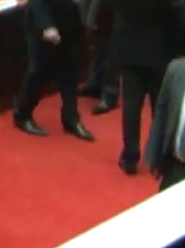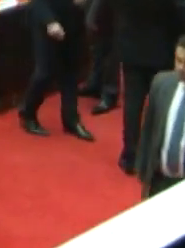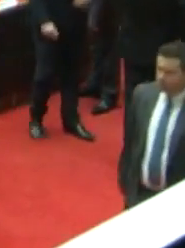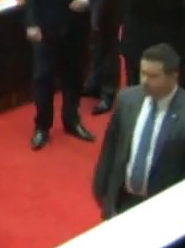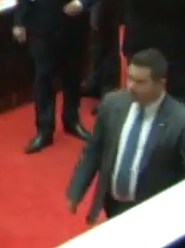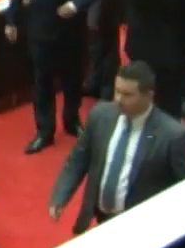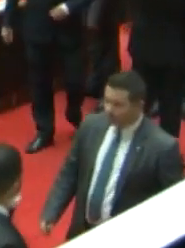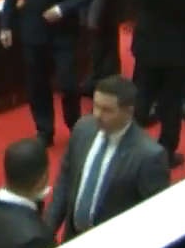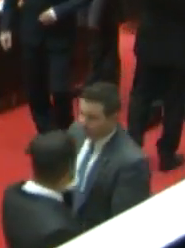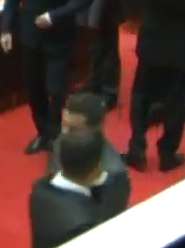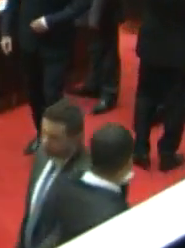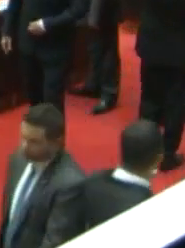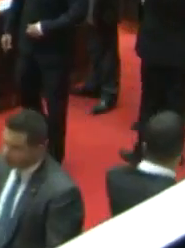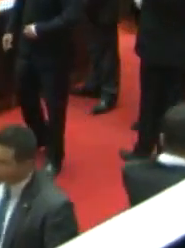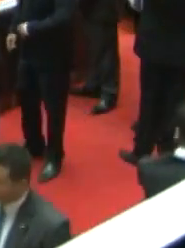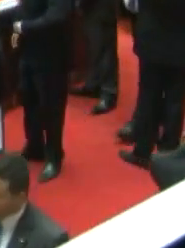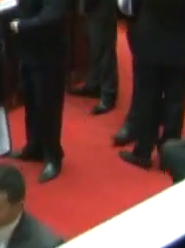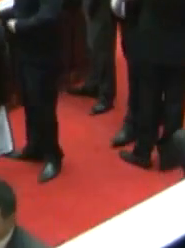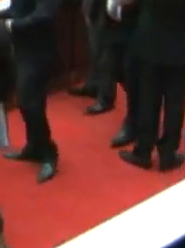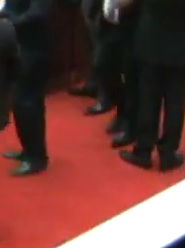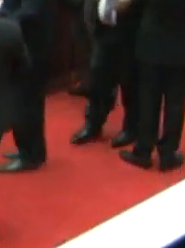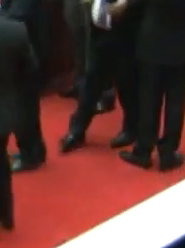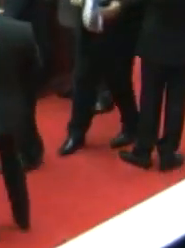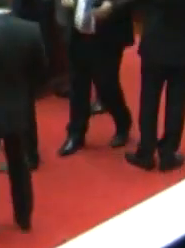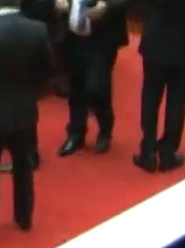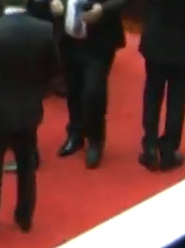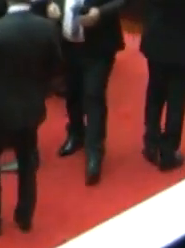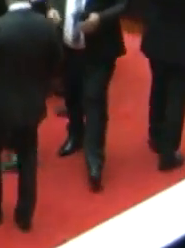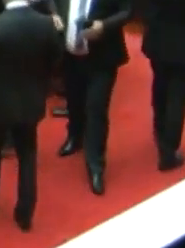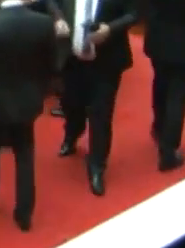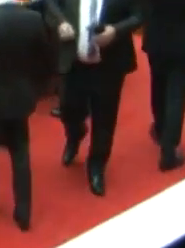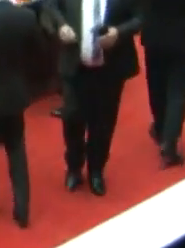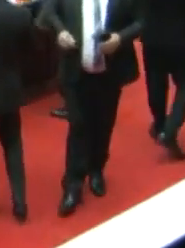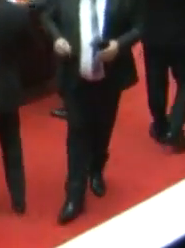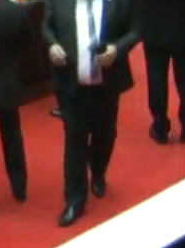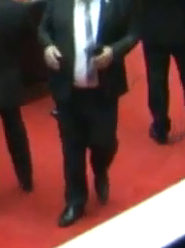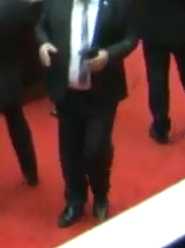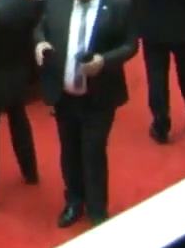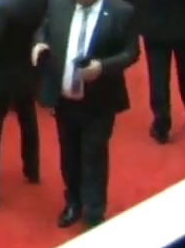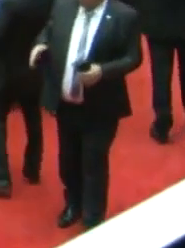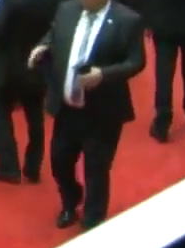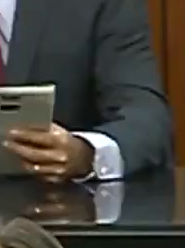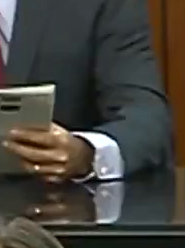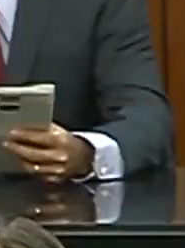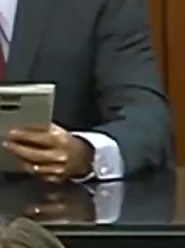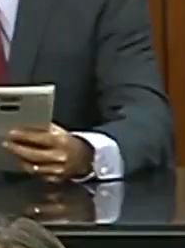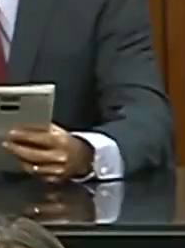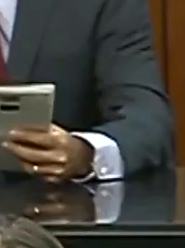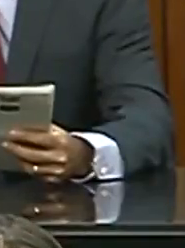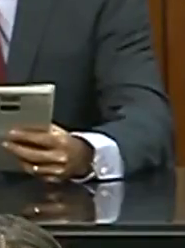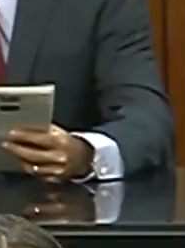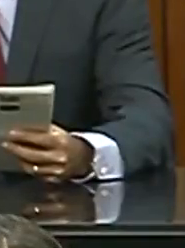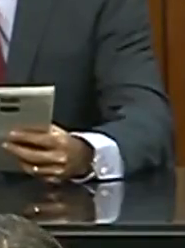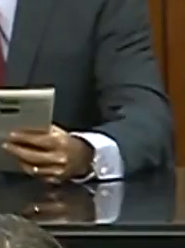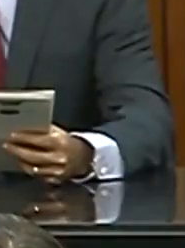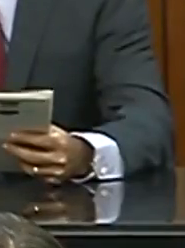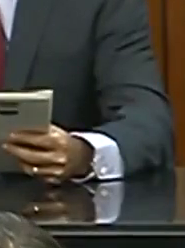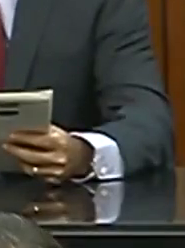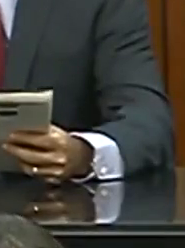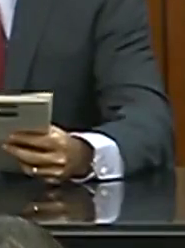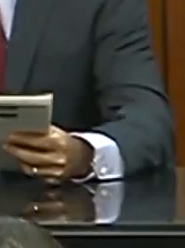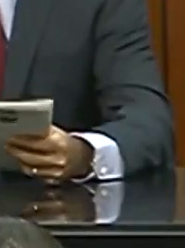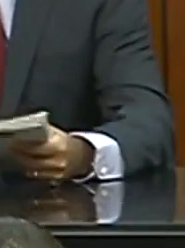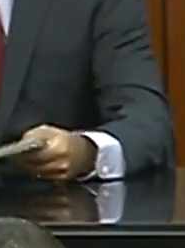também aguardando a cerimônia, né, Marco? Lembrando que o deputado Eli Tarquínio foi reeleito para o seu 7º mandato na